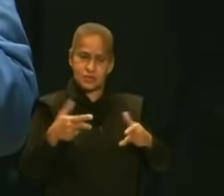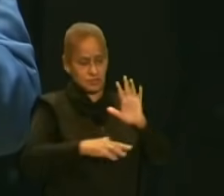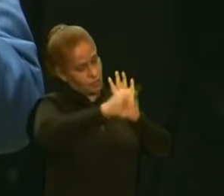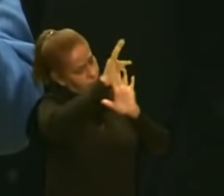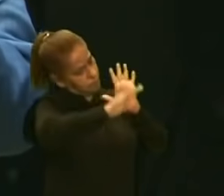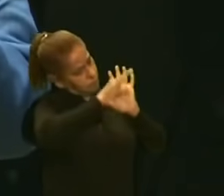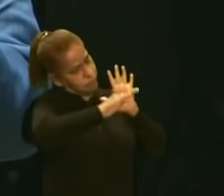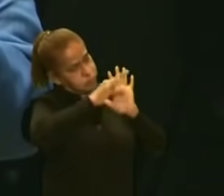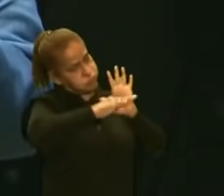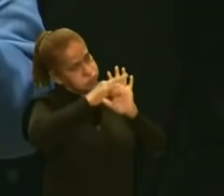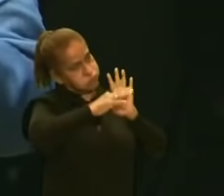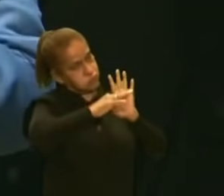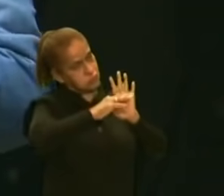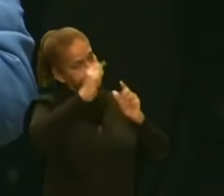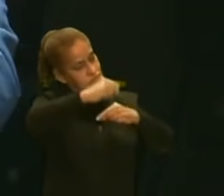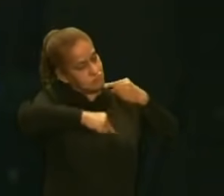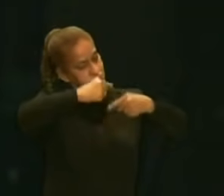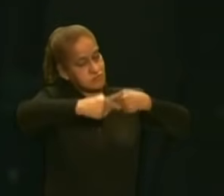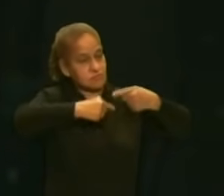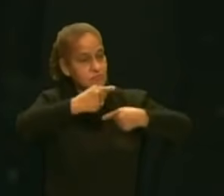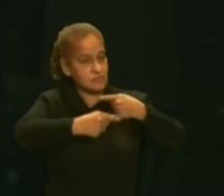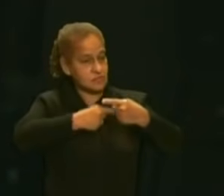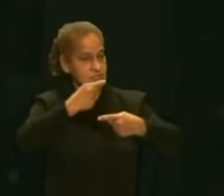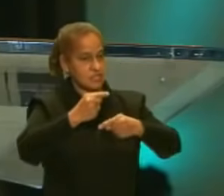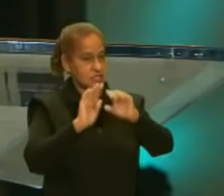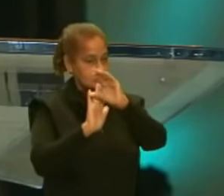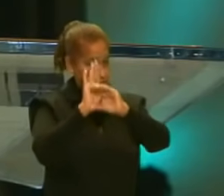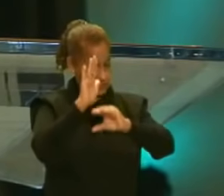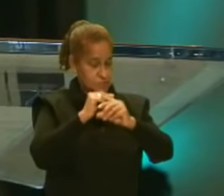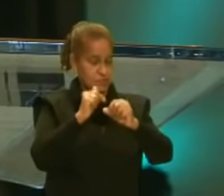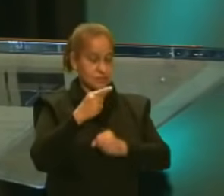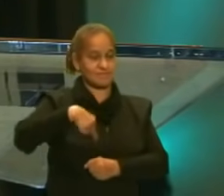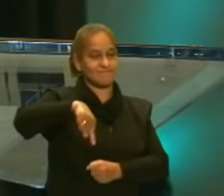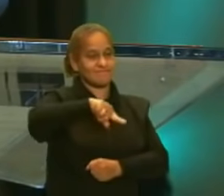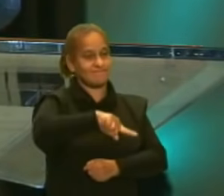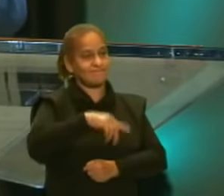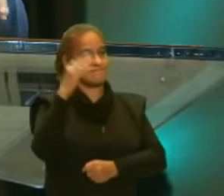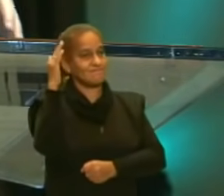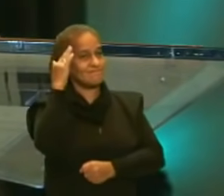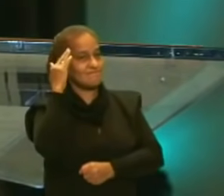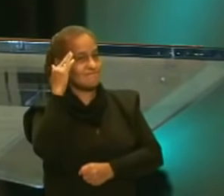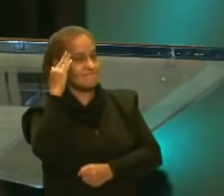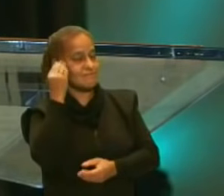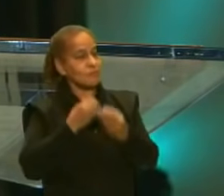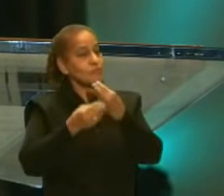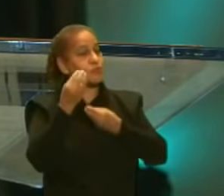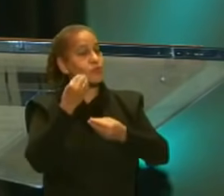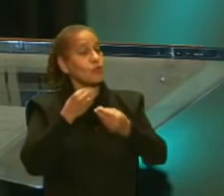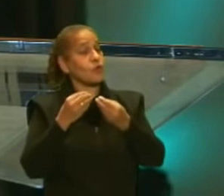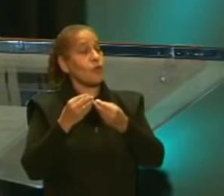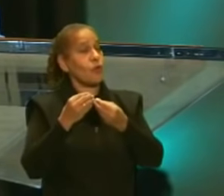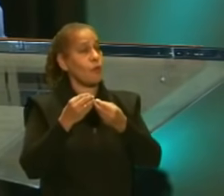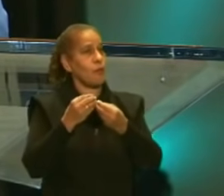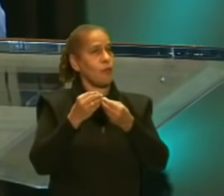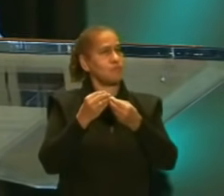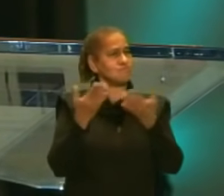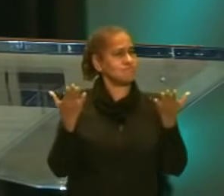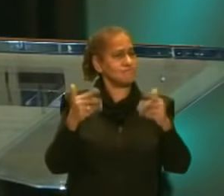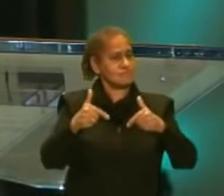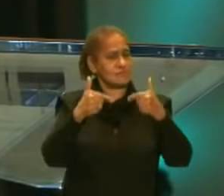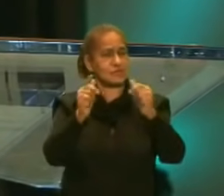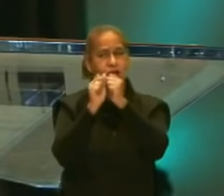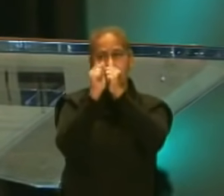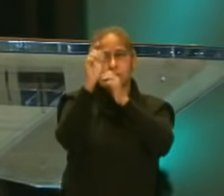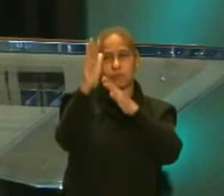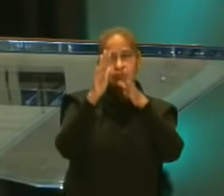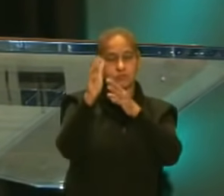nesses capítulos seguintes, que ajudam a gente a entender como é que está funcionando a sexta trombeta. Então, no